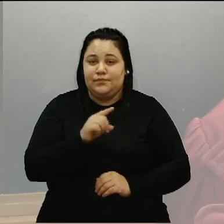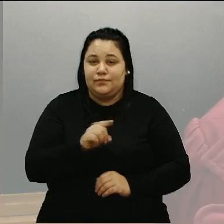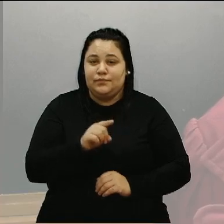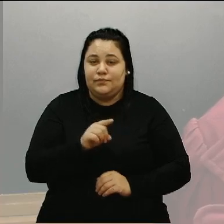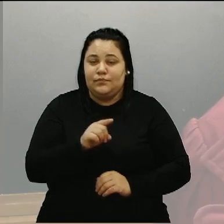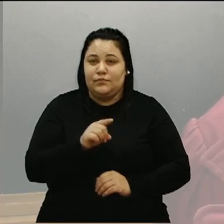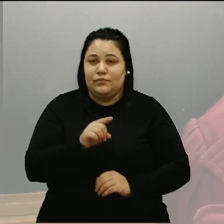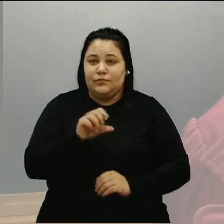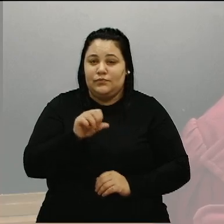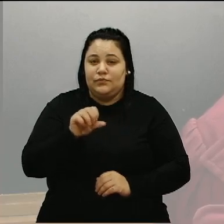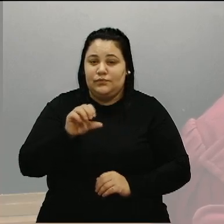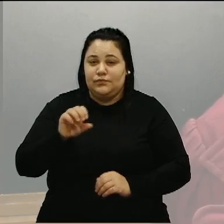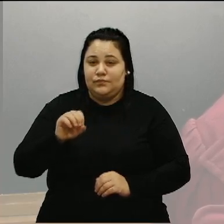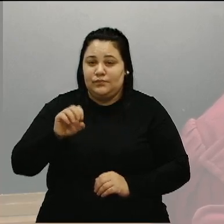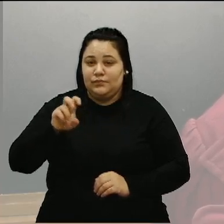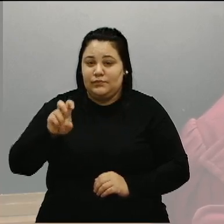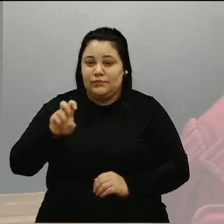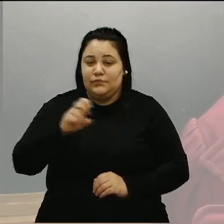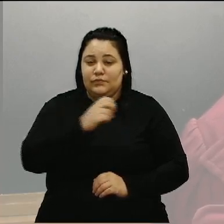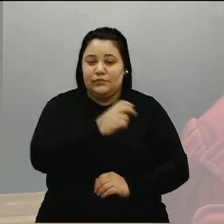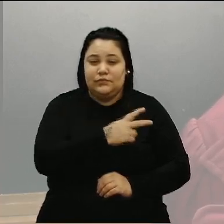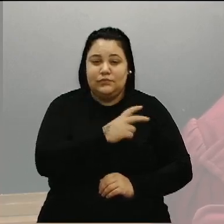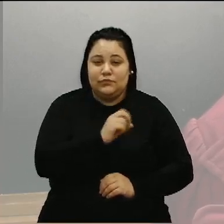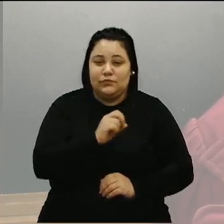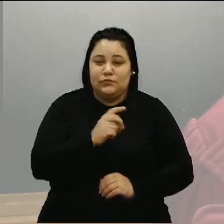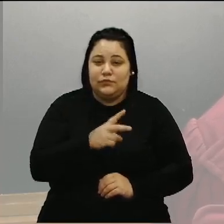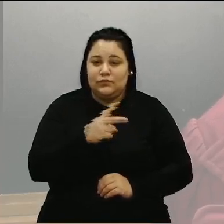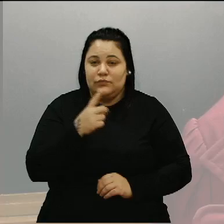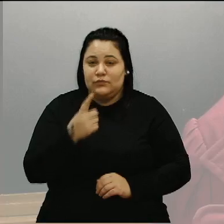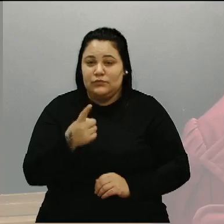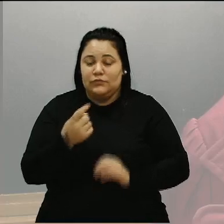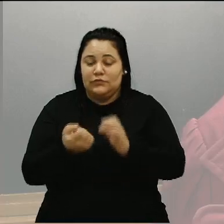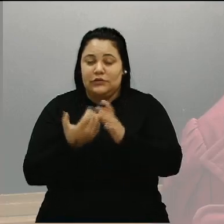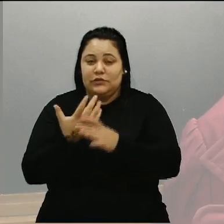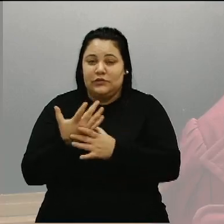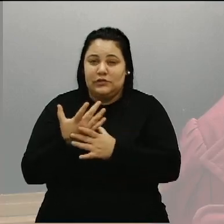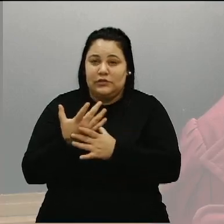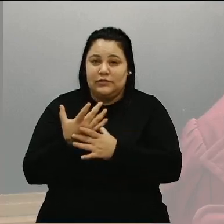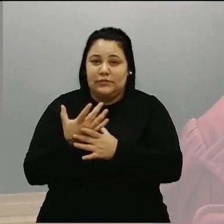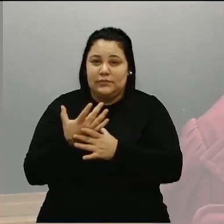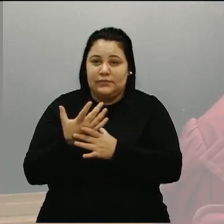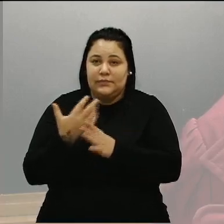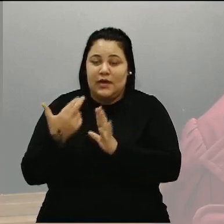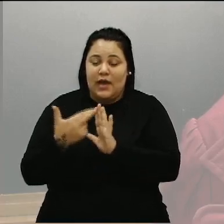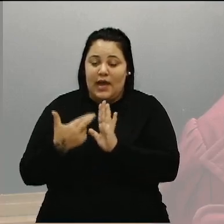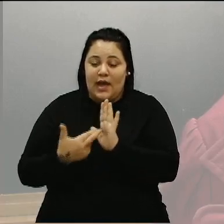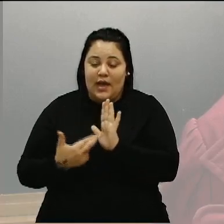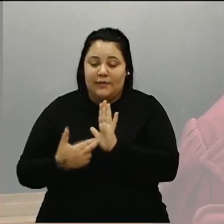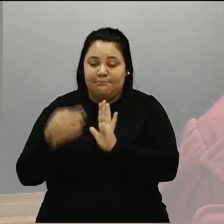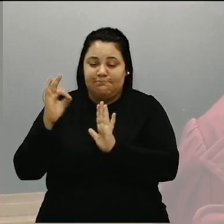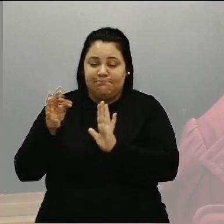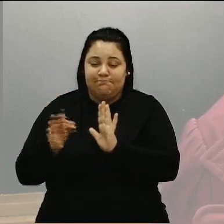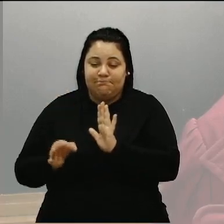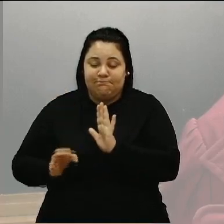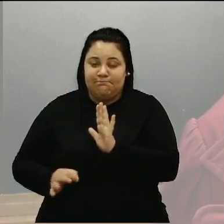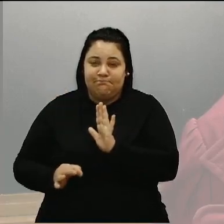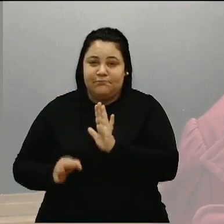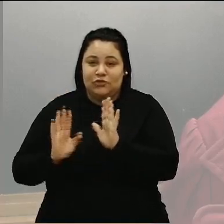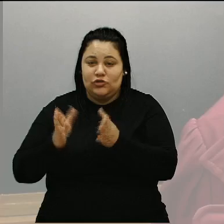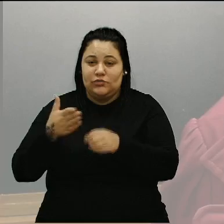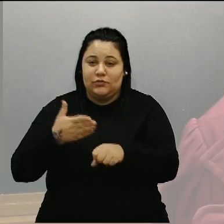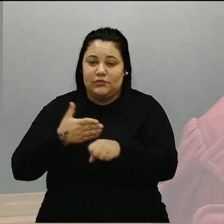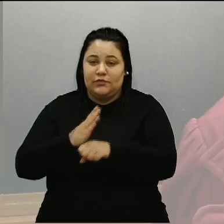3.905 de 2021, que cria um marco regulatório do fomento à cultura, recém-aprovado pelo